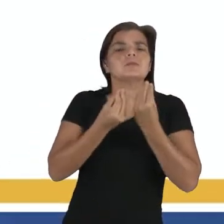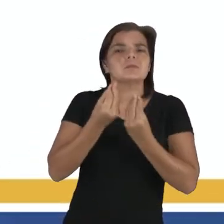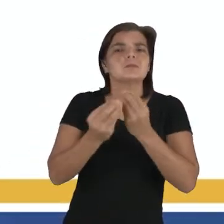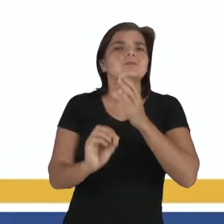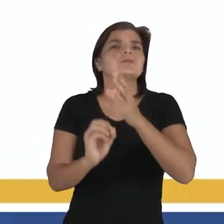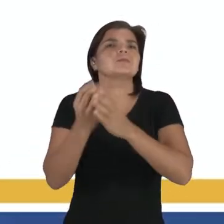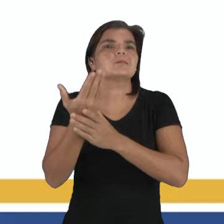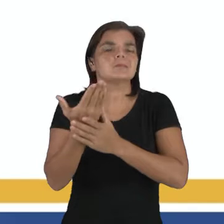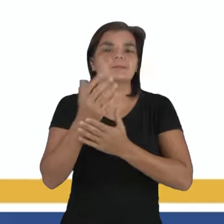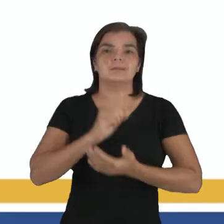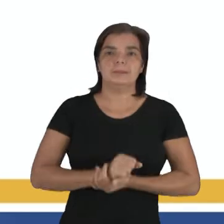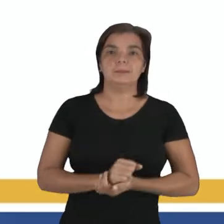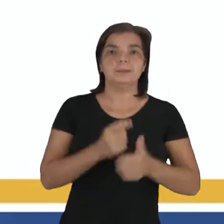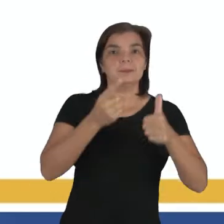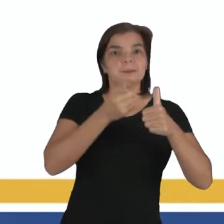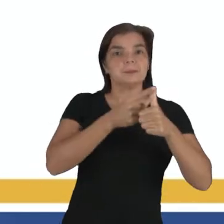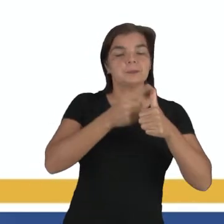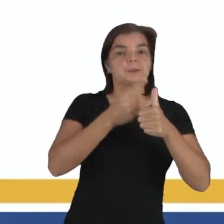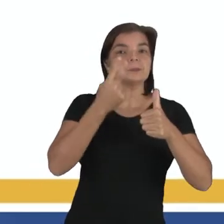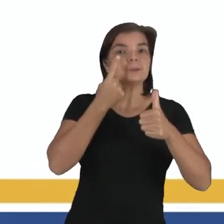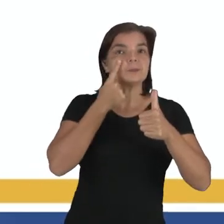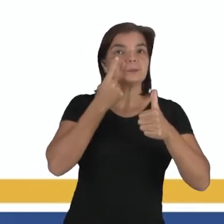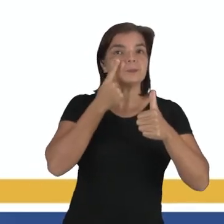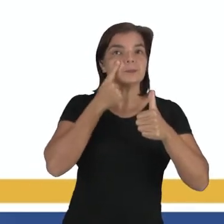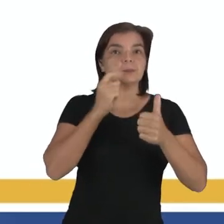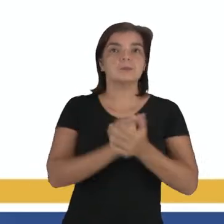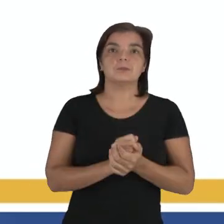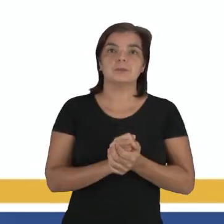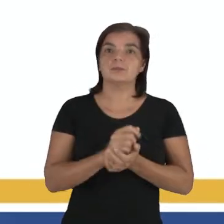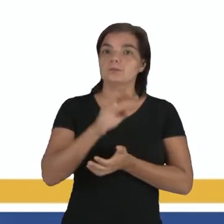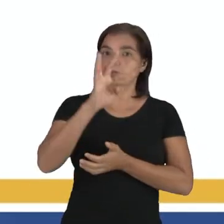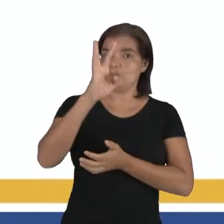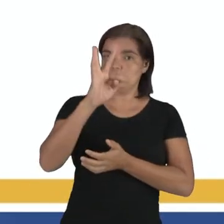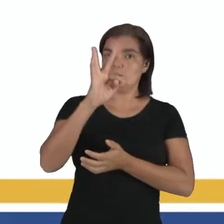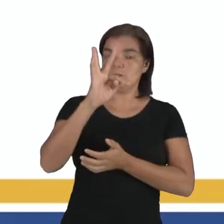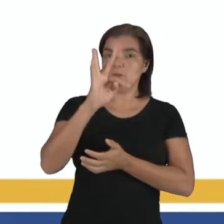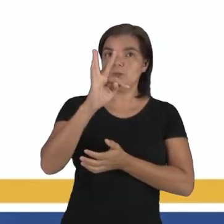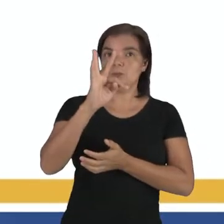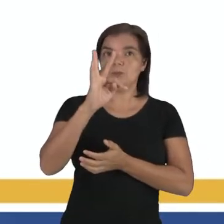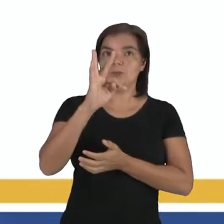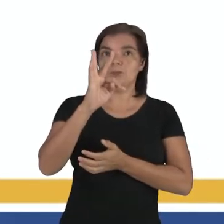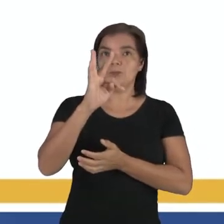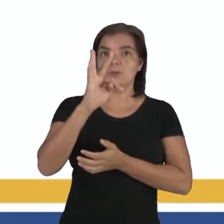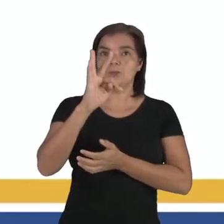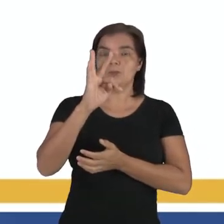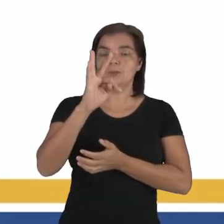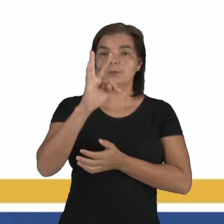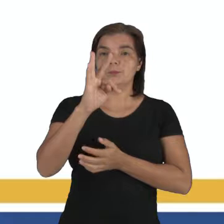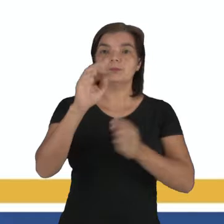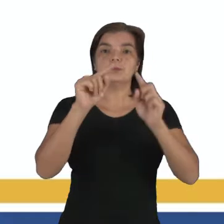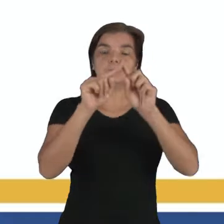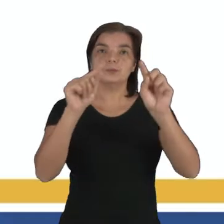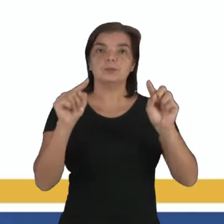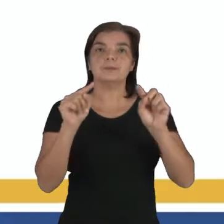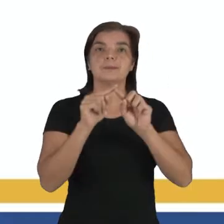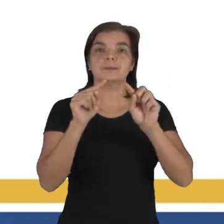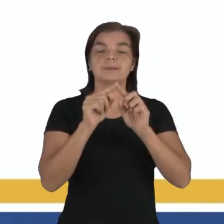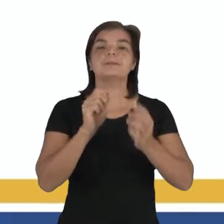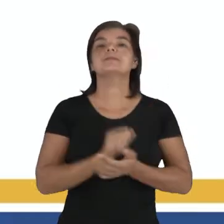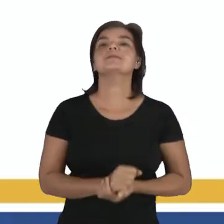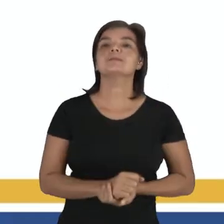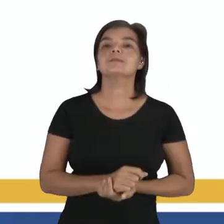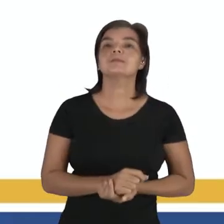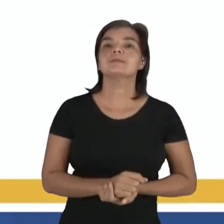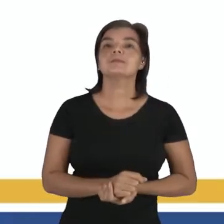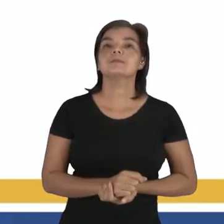vai haver isso? Primeiro, se tu verificar, tem um T que está no cubo da cor vermelha, no quadrado, e